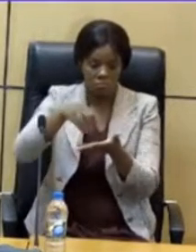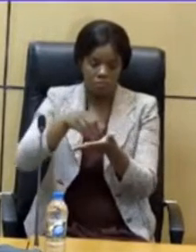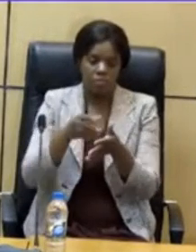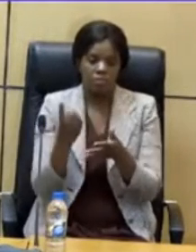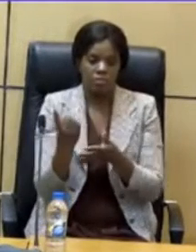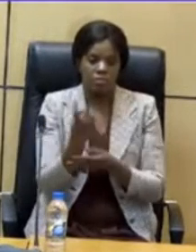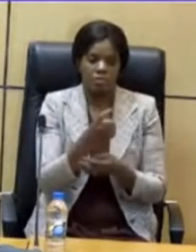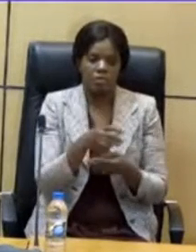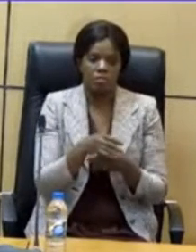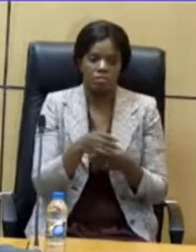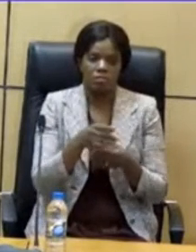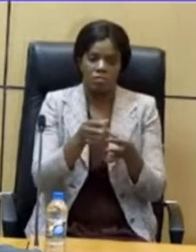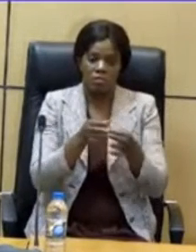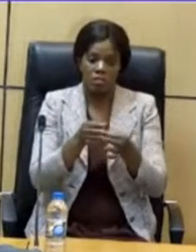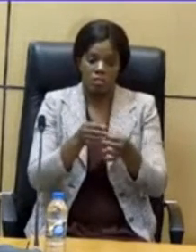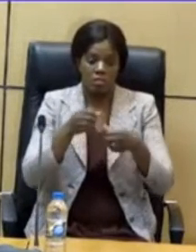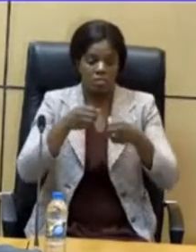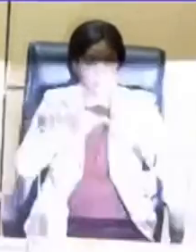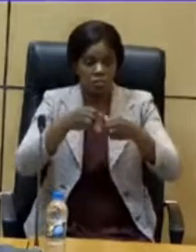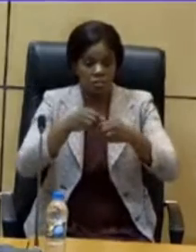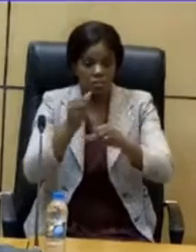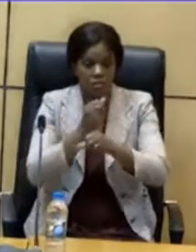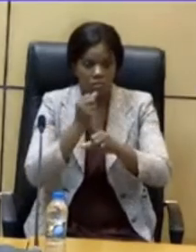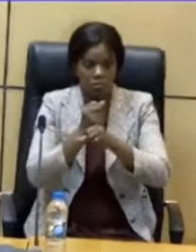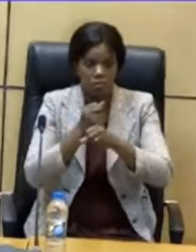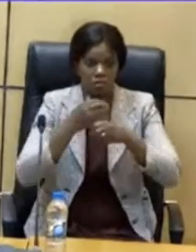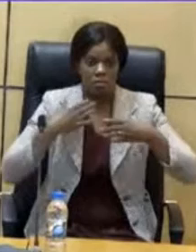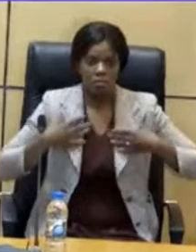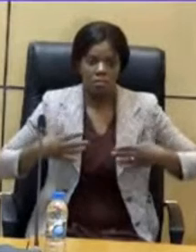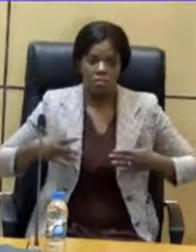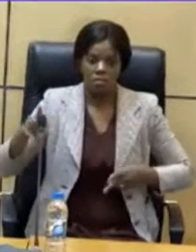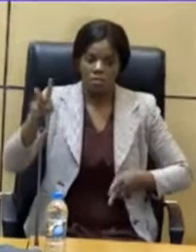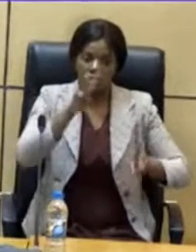dos conceitos epidemiológicos atuais.